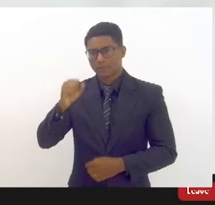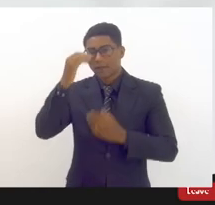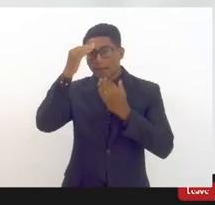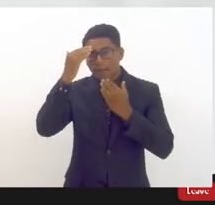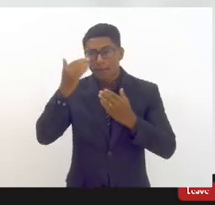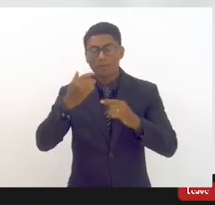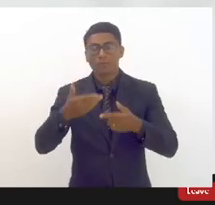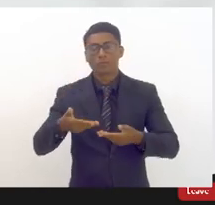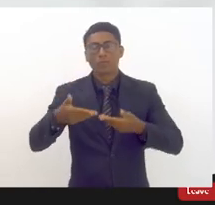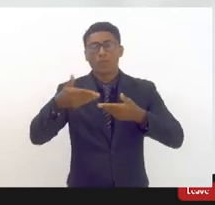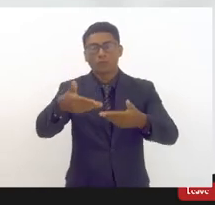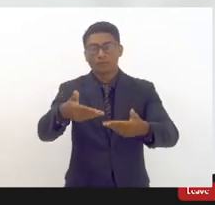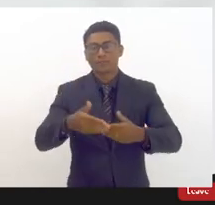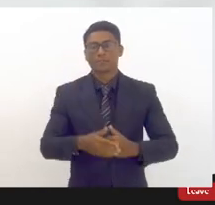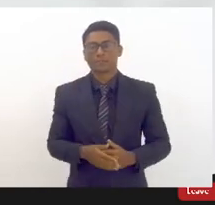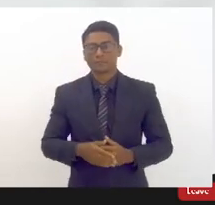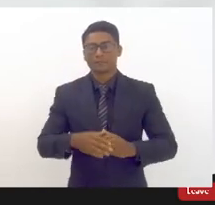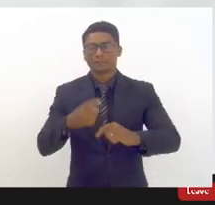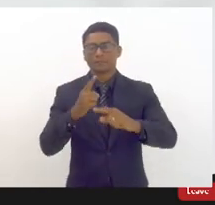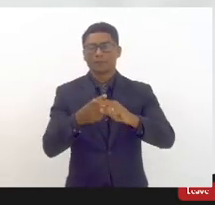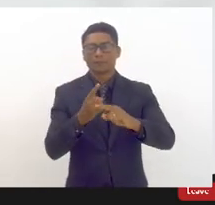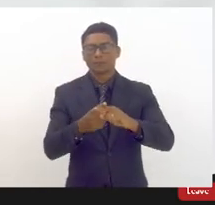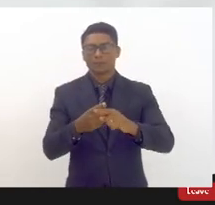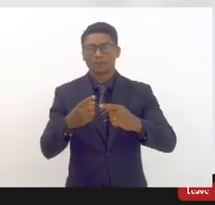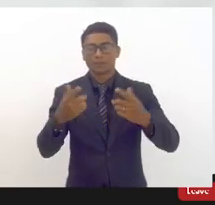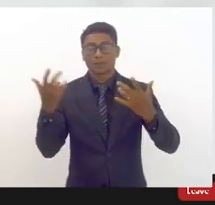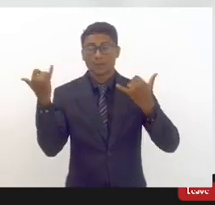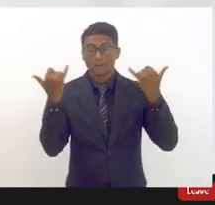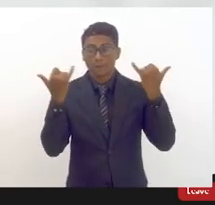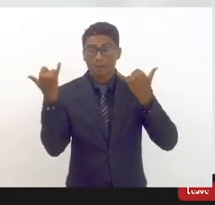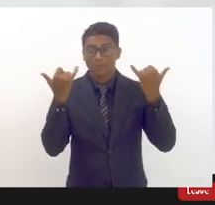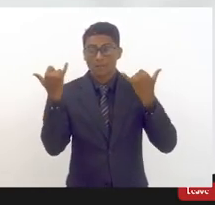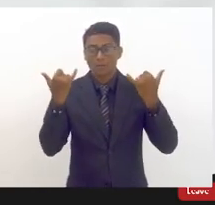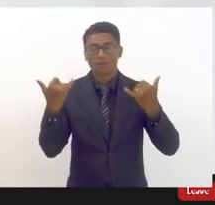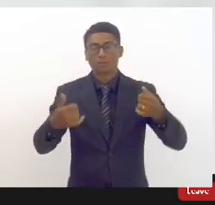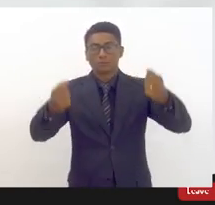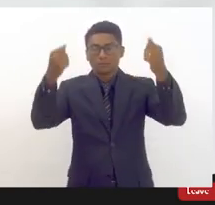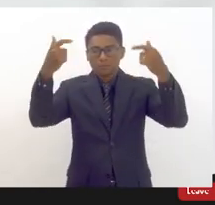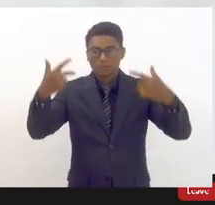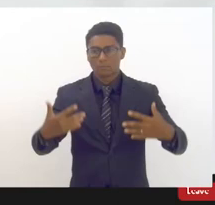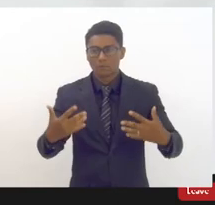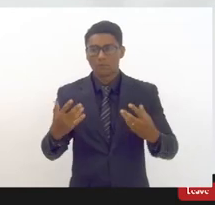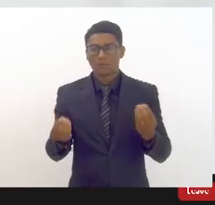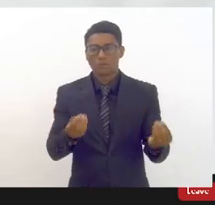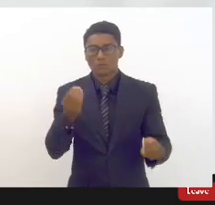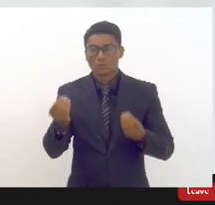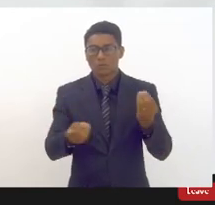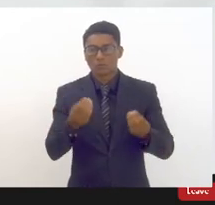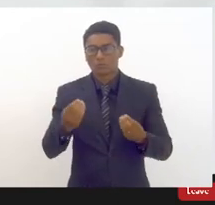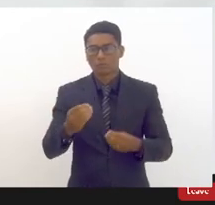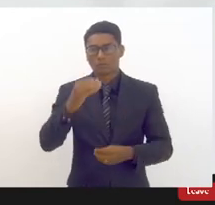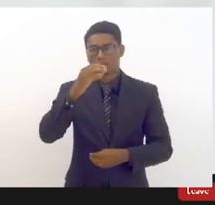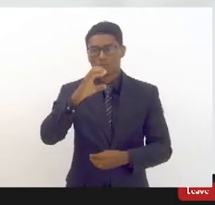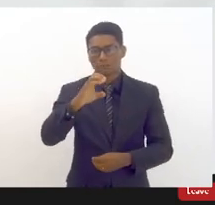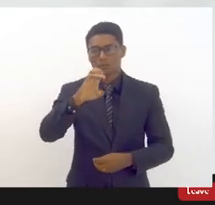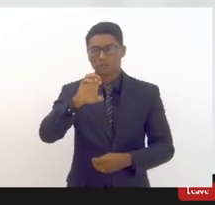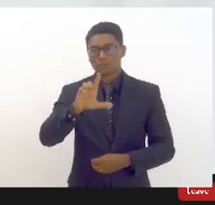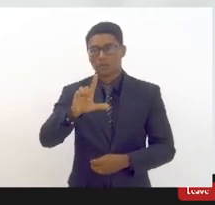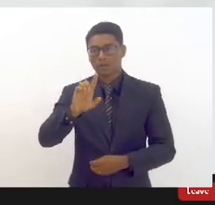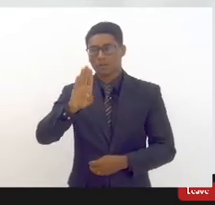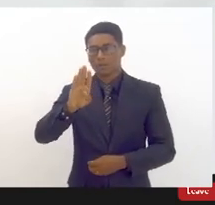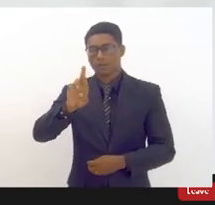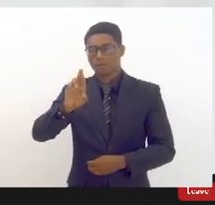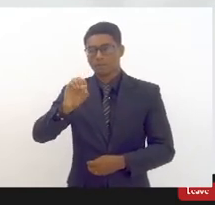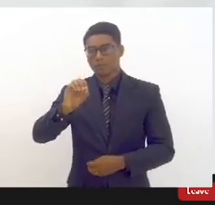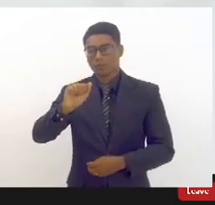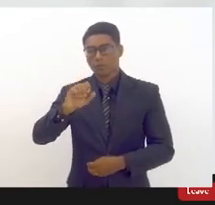oportunidade para a gente trazer aqui algumas informações sobre o andamento da implementação do Cell Broadcast, né? Esse broadcast como uma